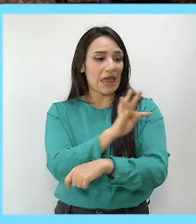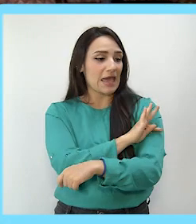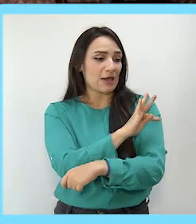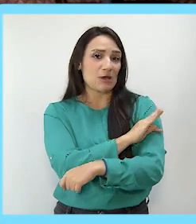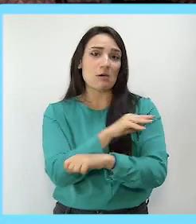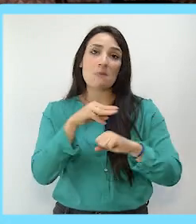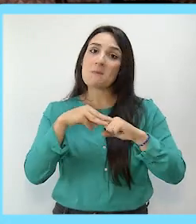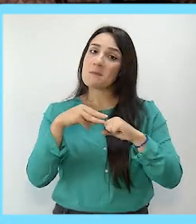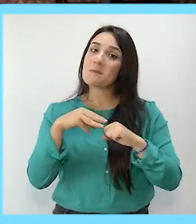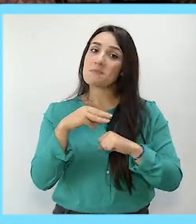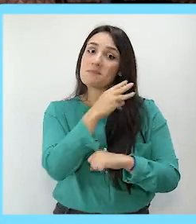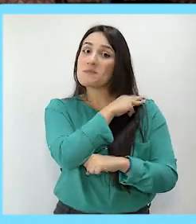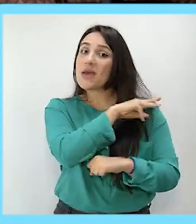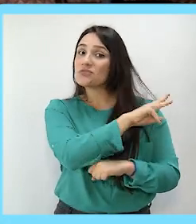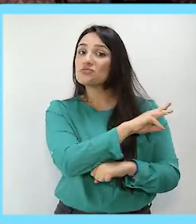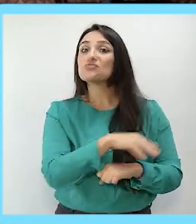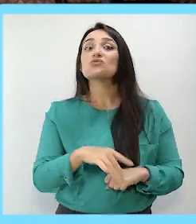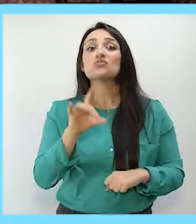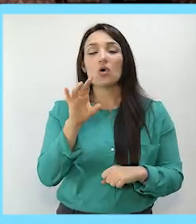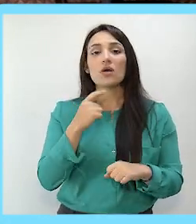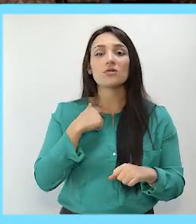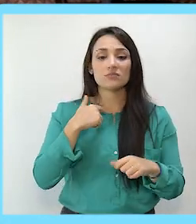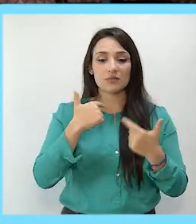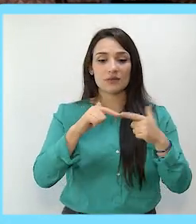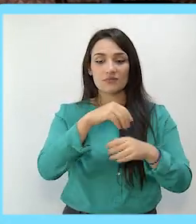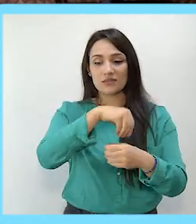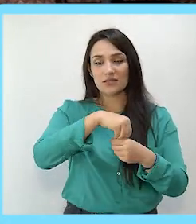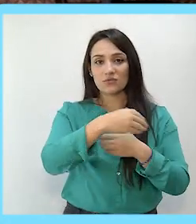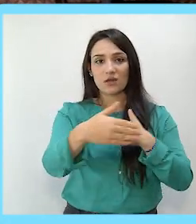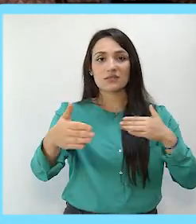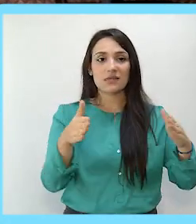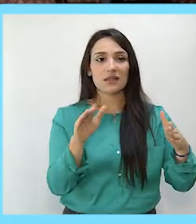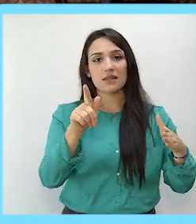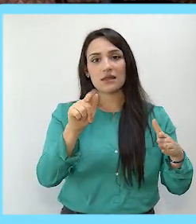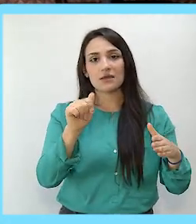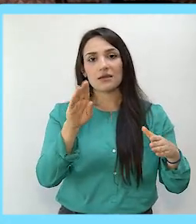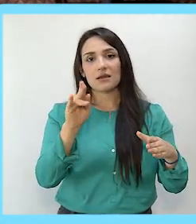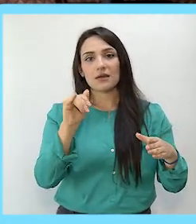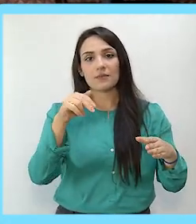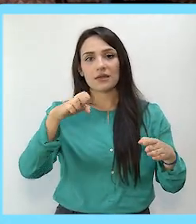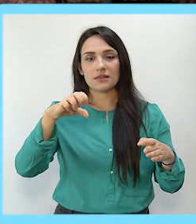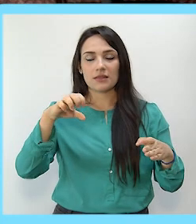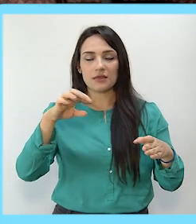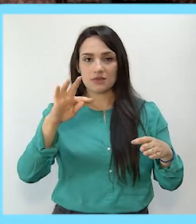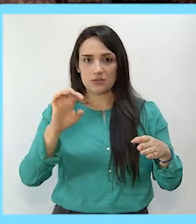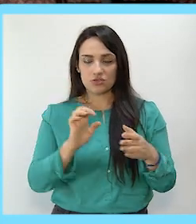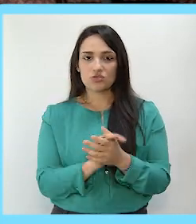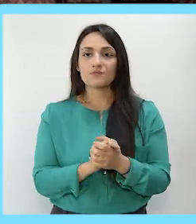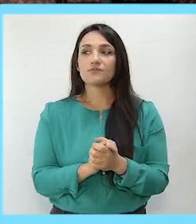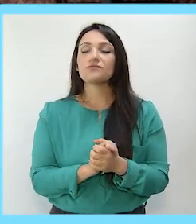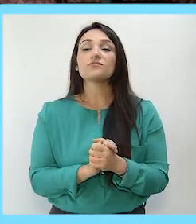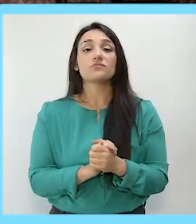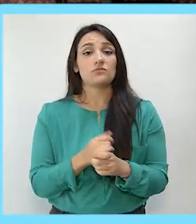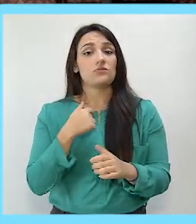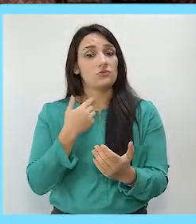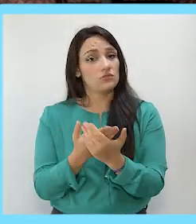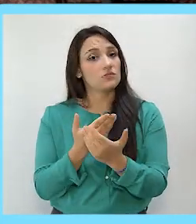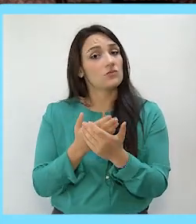de nível médio. E aí eu trabalhava no gabinete da Empaer, naquela época. Estudava à noite? Estudava à